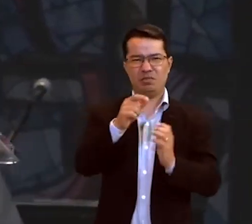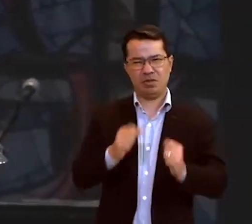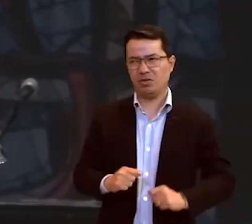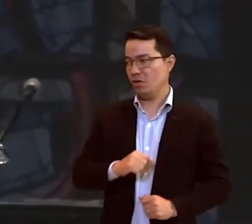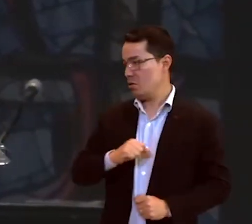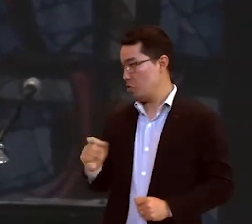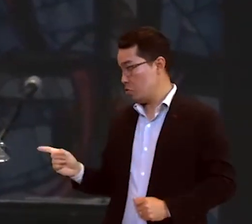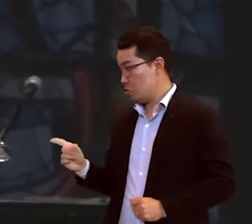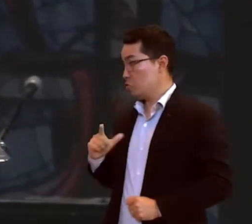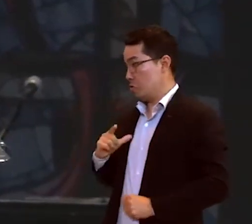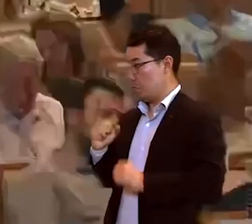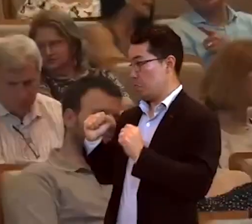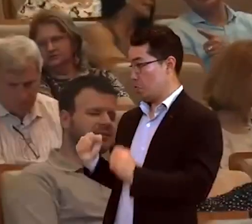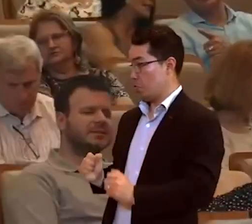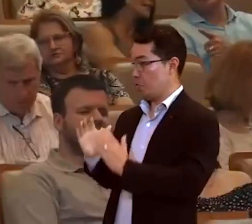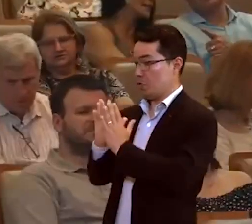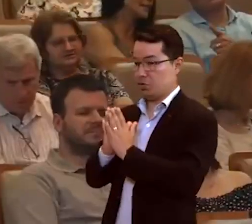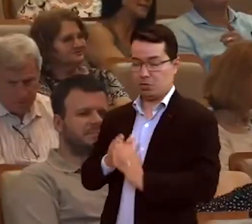há poder na oração.